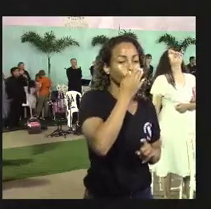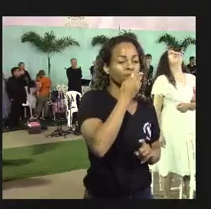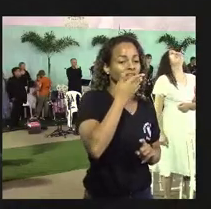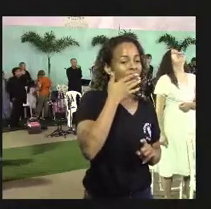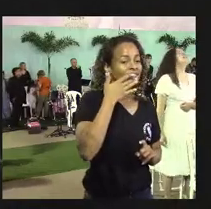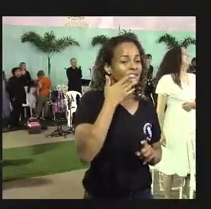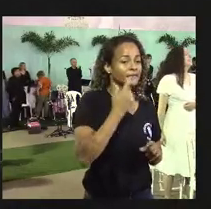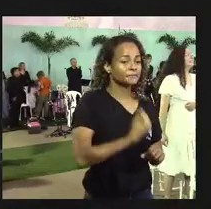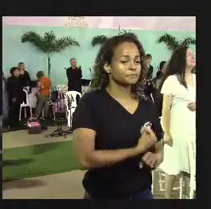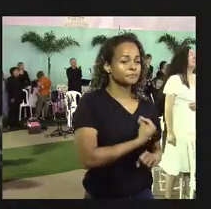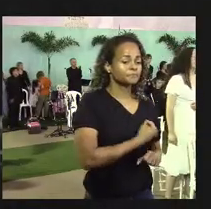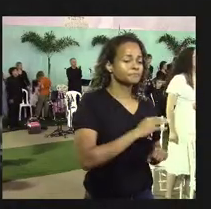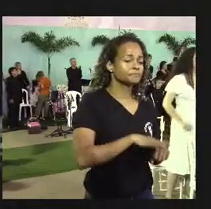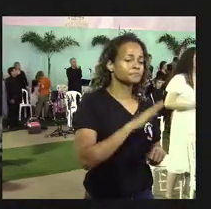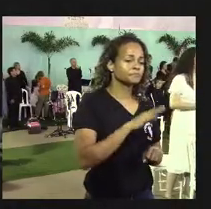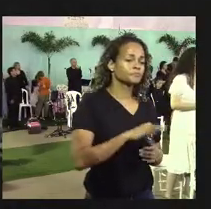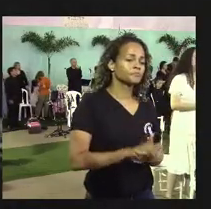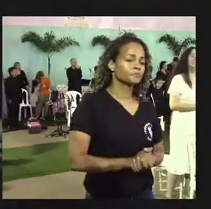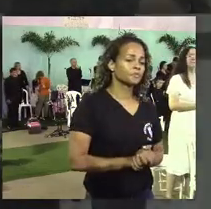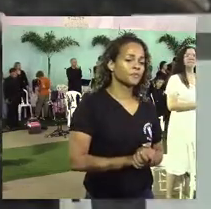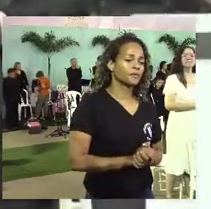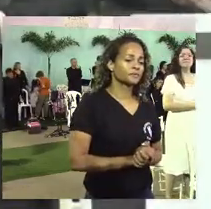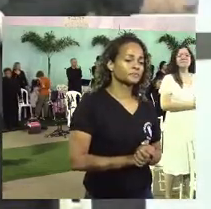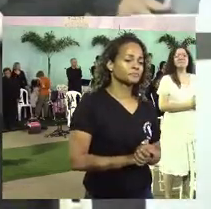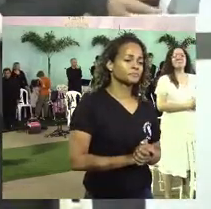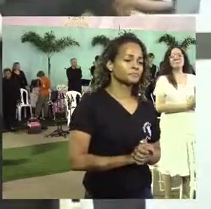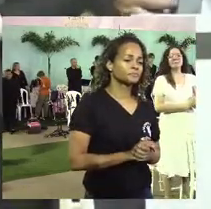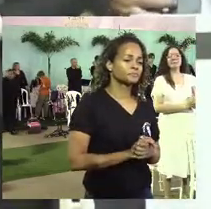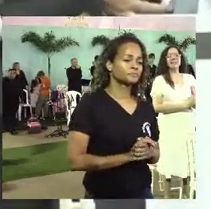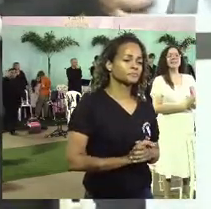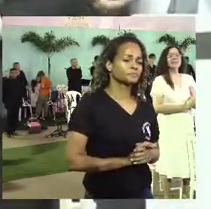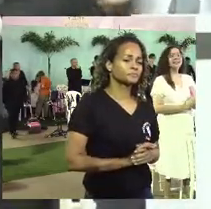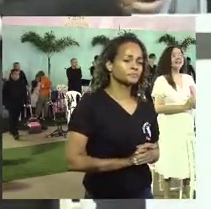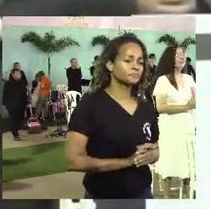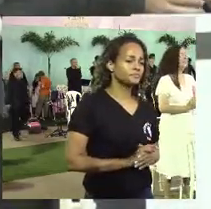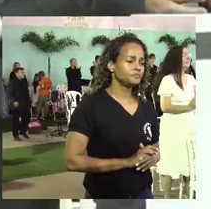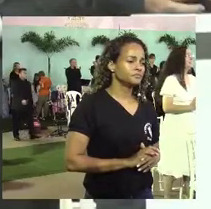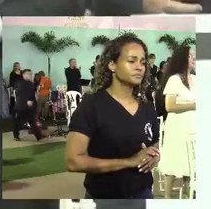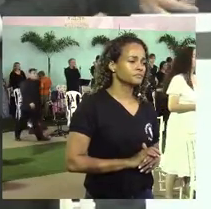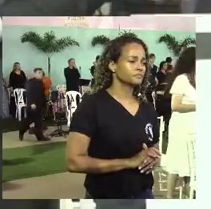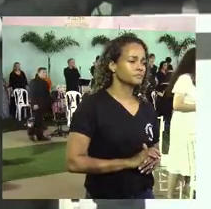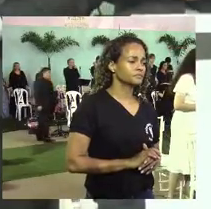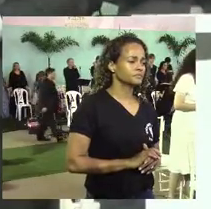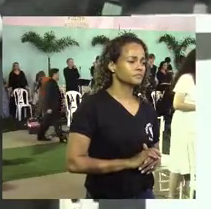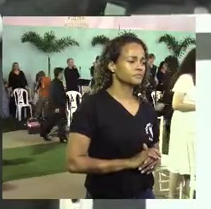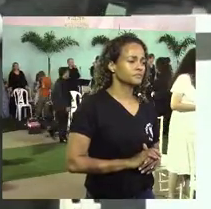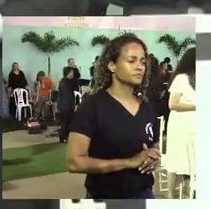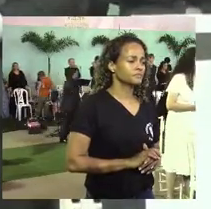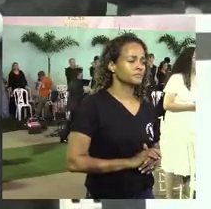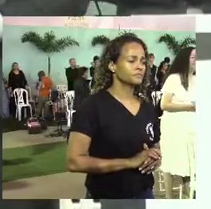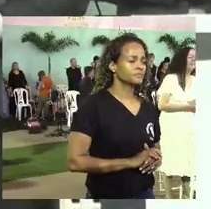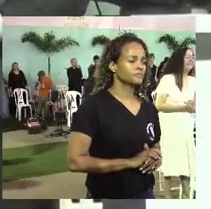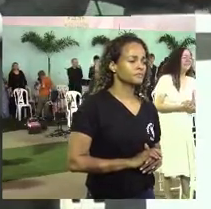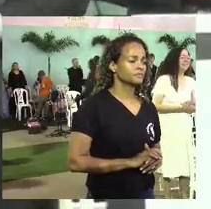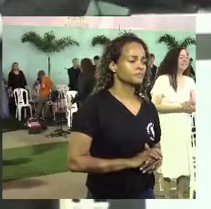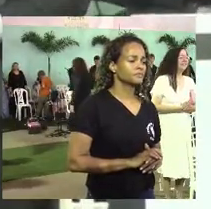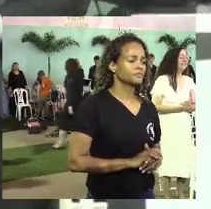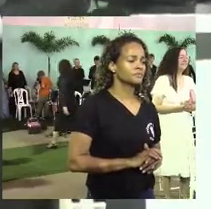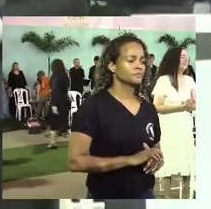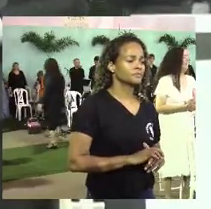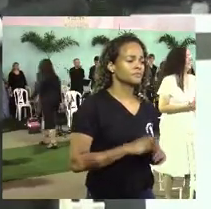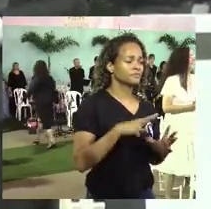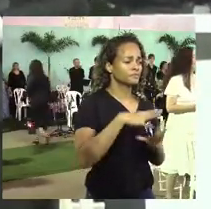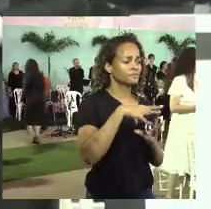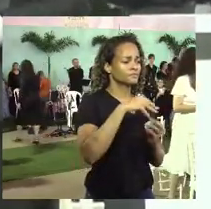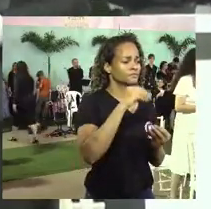lindas ali vamos celebrar essas armas que estão aceitando Jesus irmão já tá vindo chorando as almas já estão sendo tocadas por